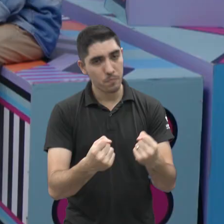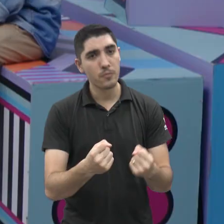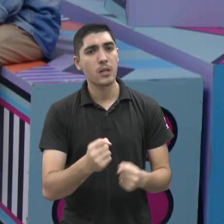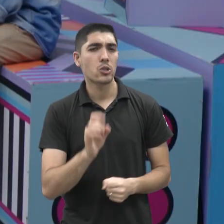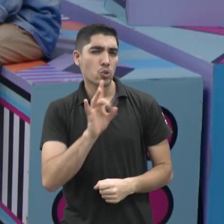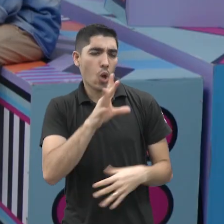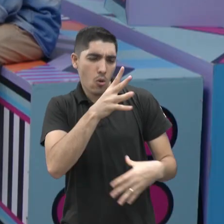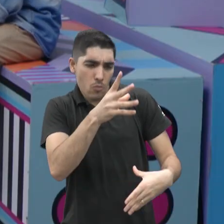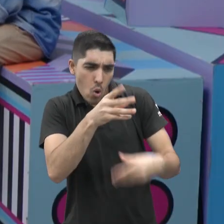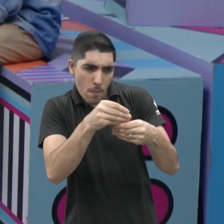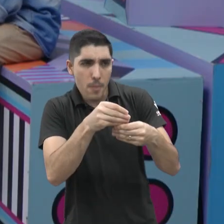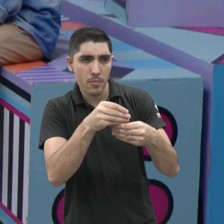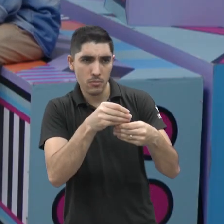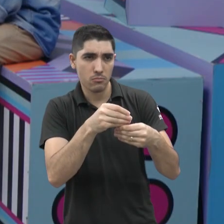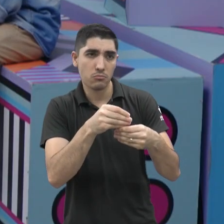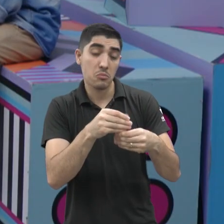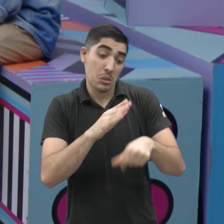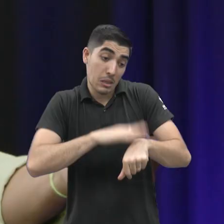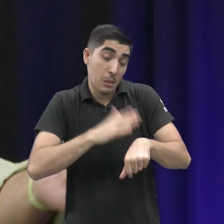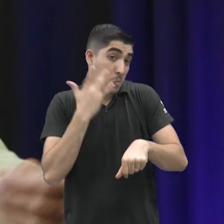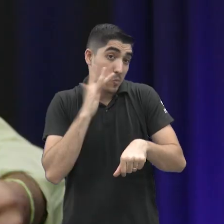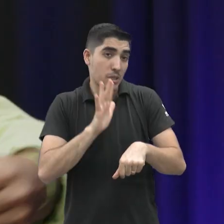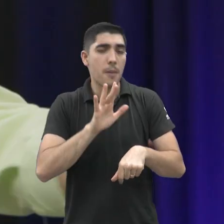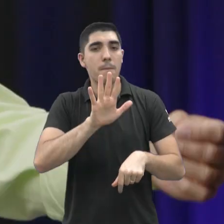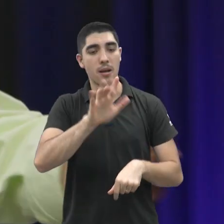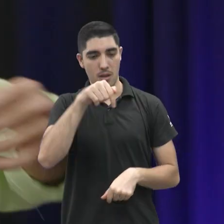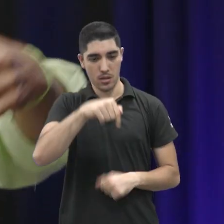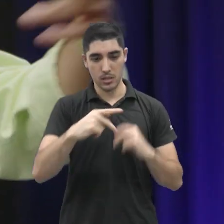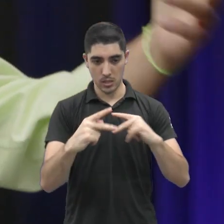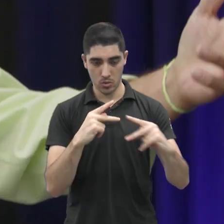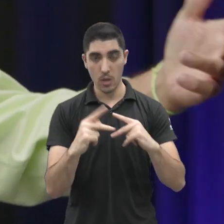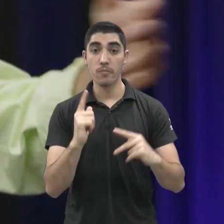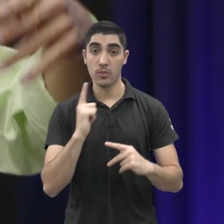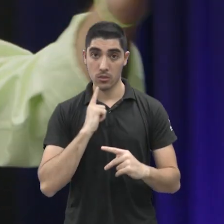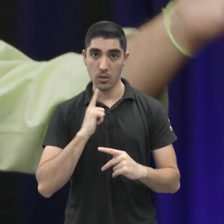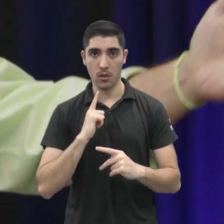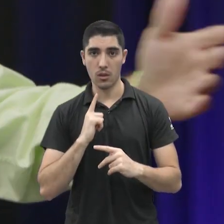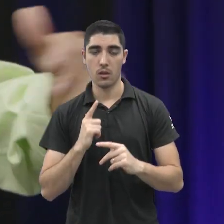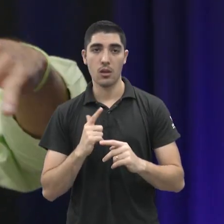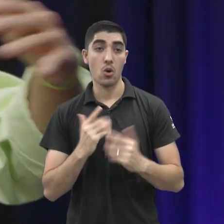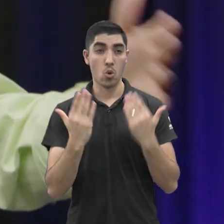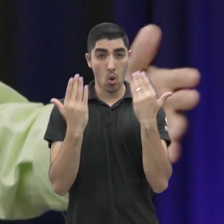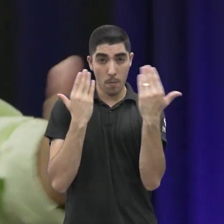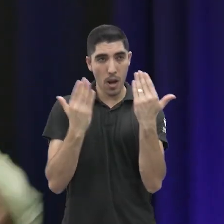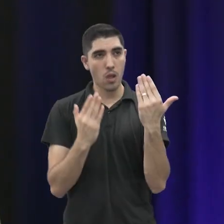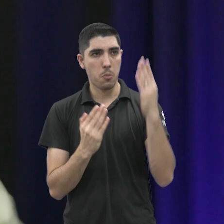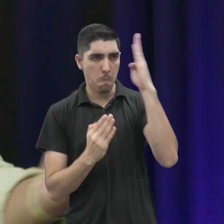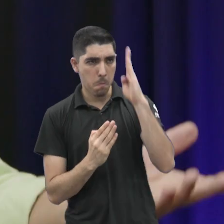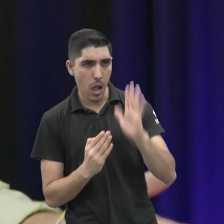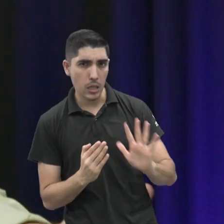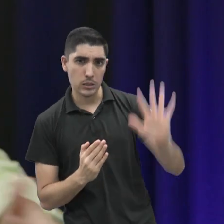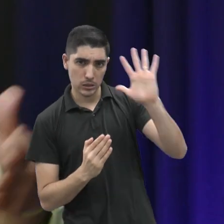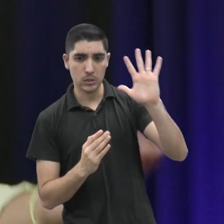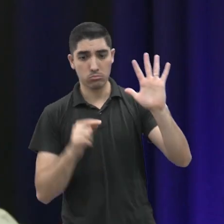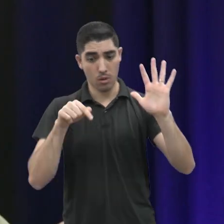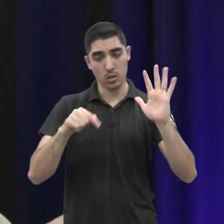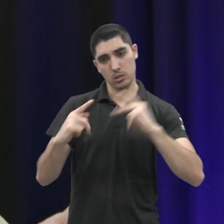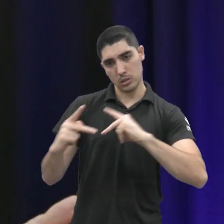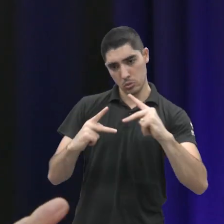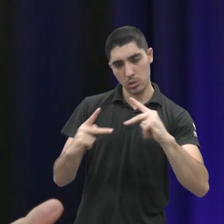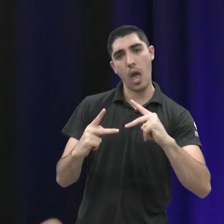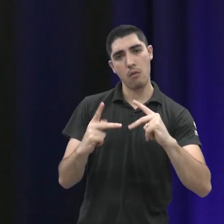eu só não sei se ainda dá tempo, mas a gente tem aqui em São José números acima da média nacional em termos de saneamento, de modo